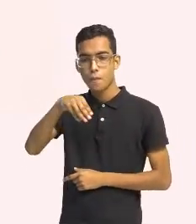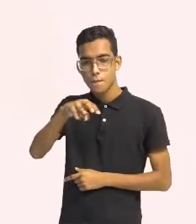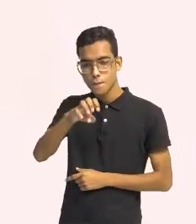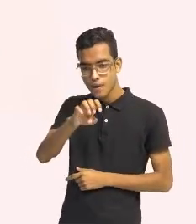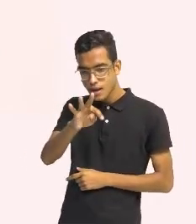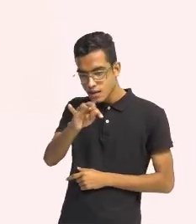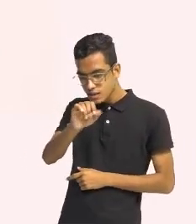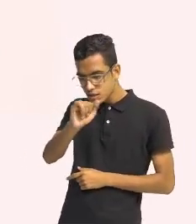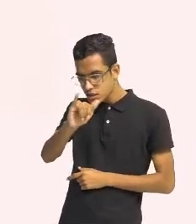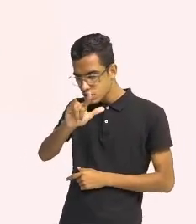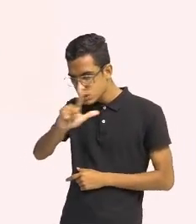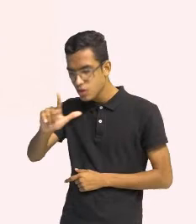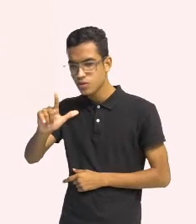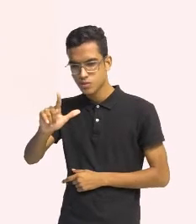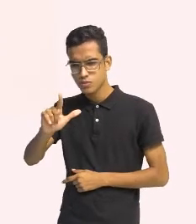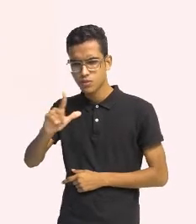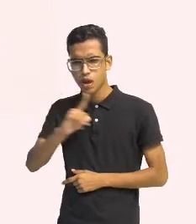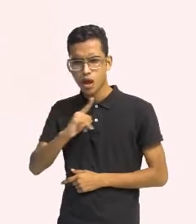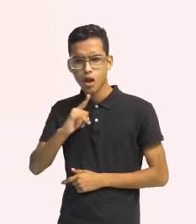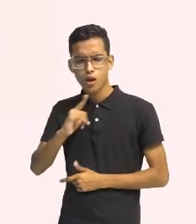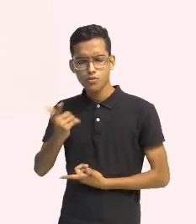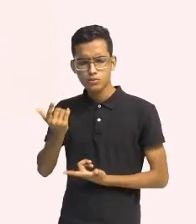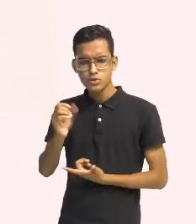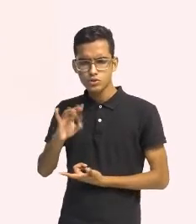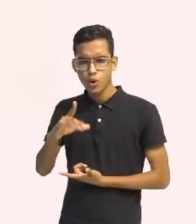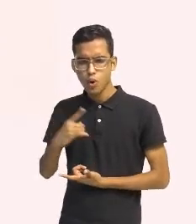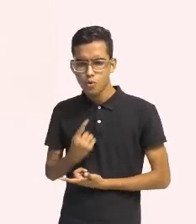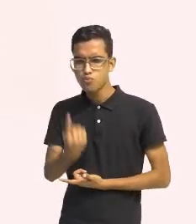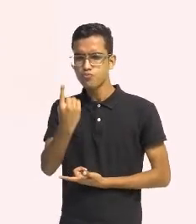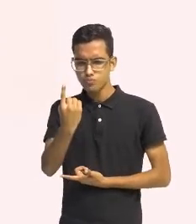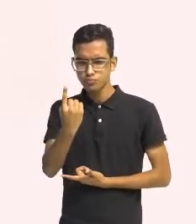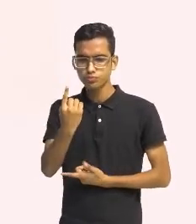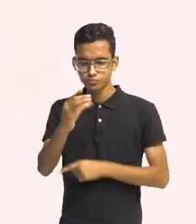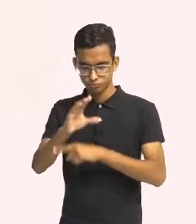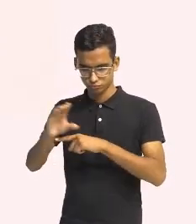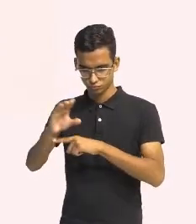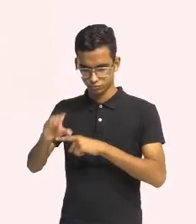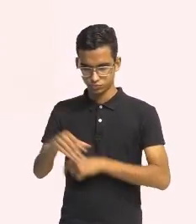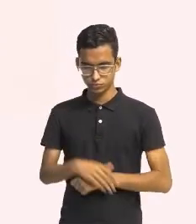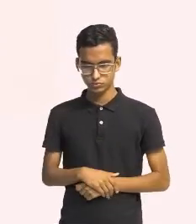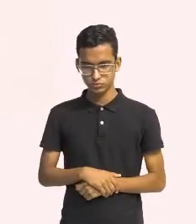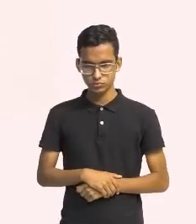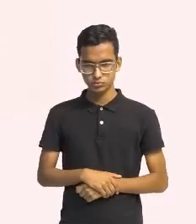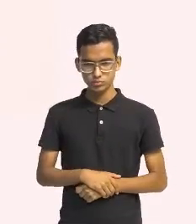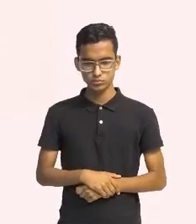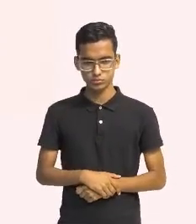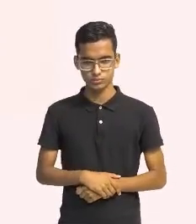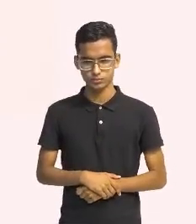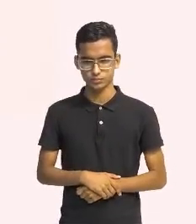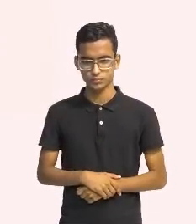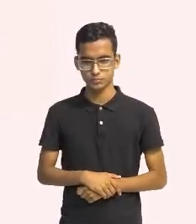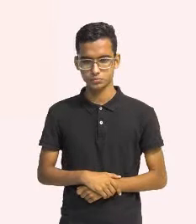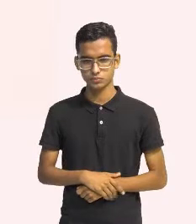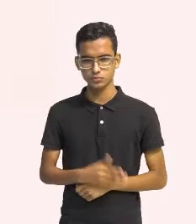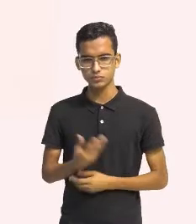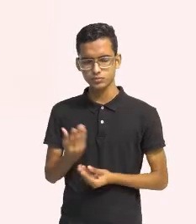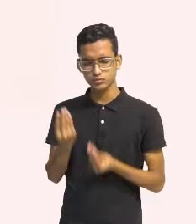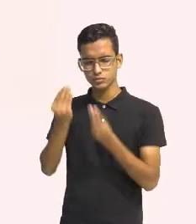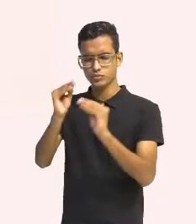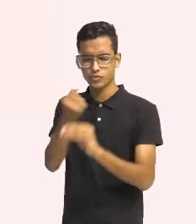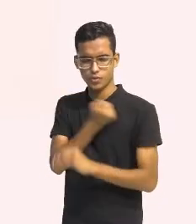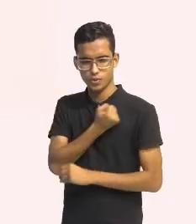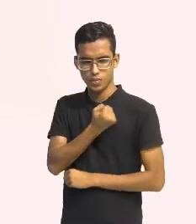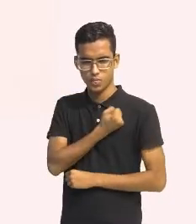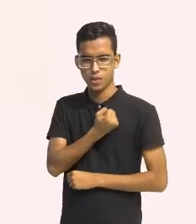metil, que é aquele radicalzinho pequenininho, o menor deles, né, que só tem um carbono, tá bom? Bora colocar a numeração dessa